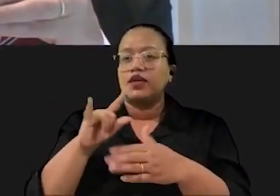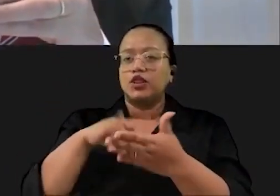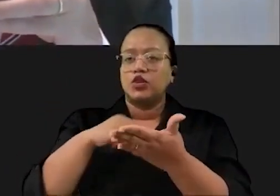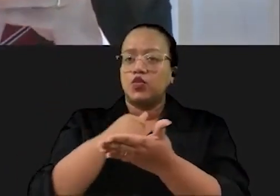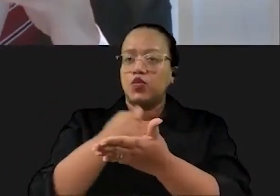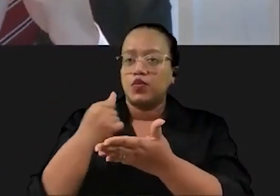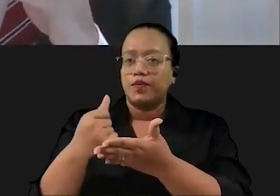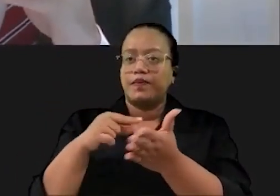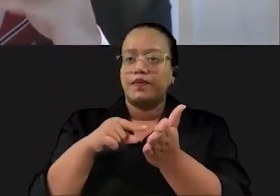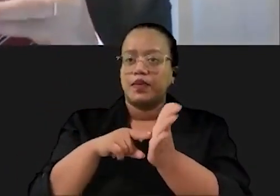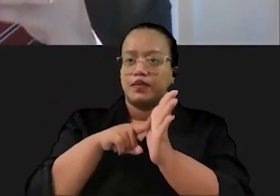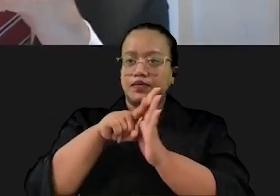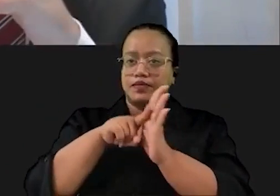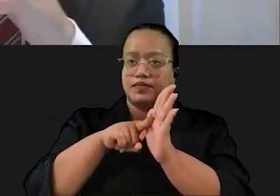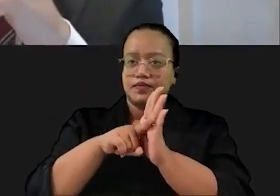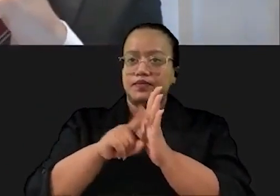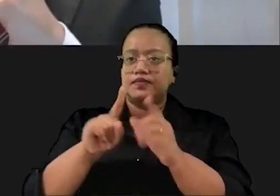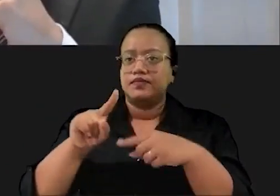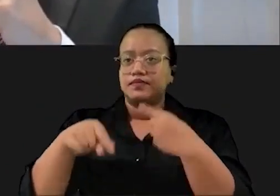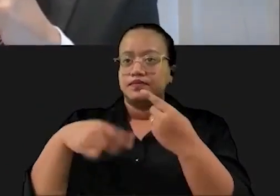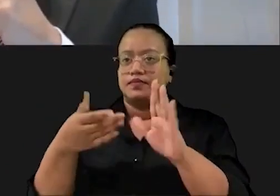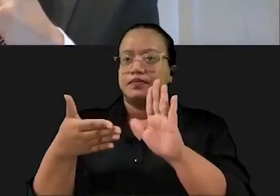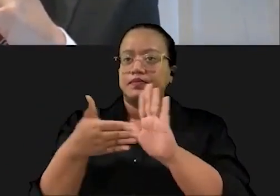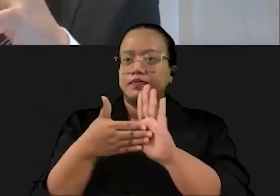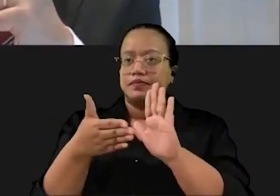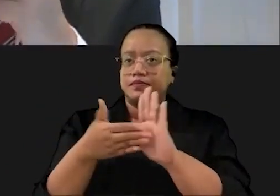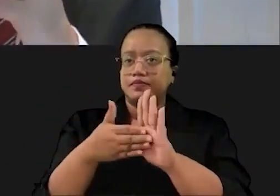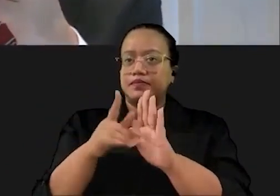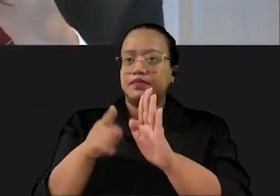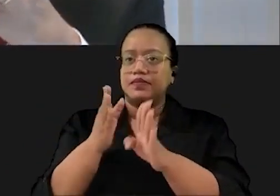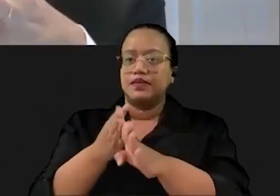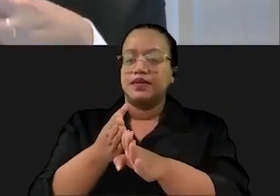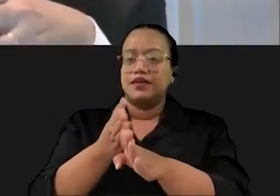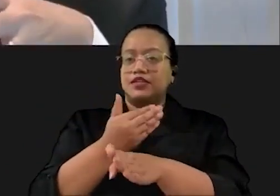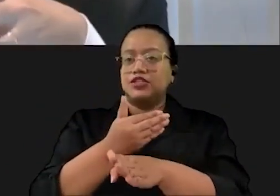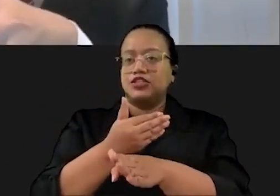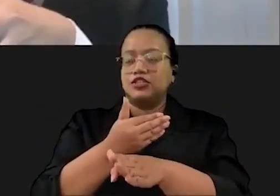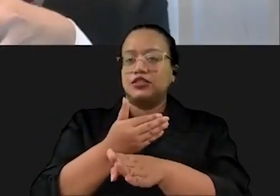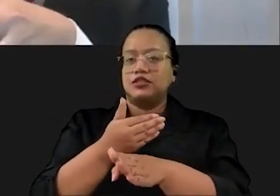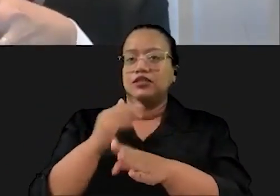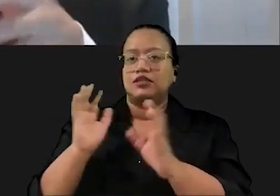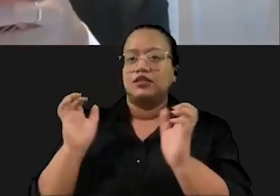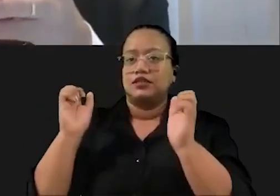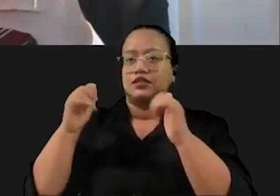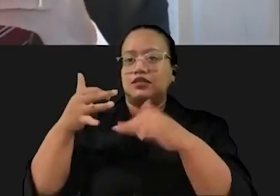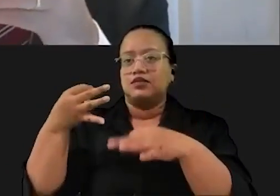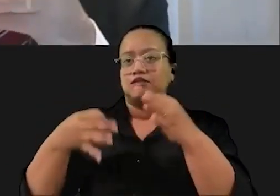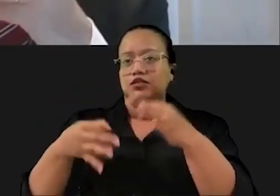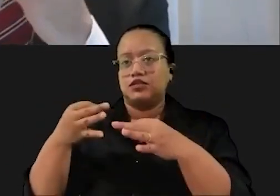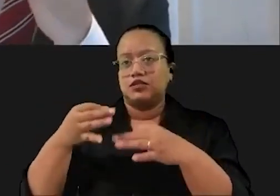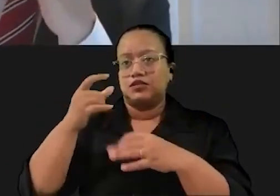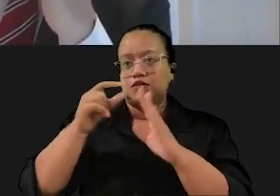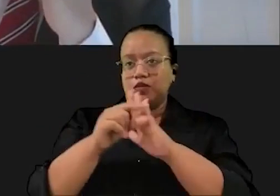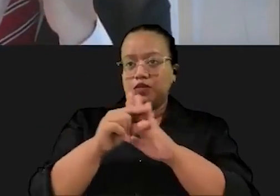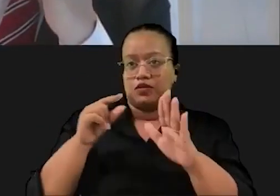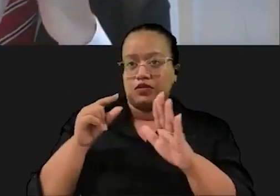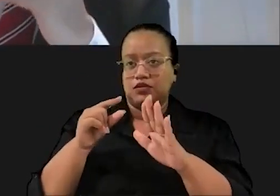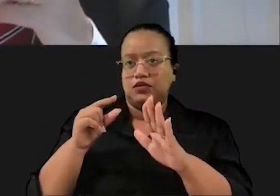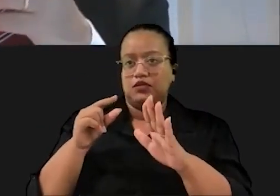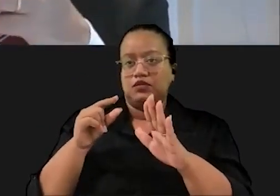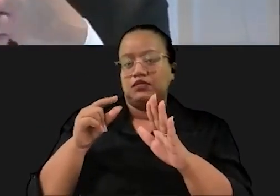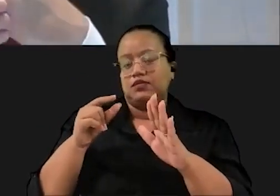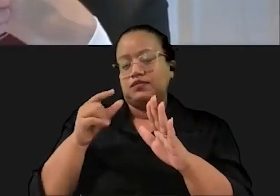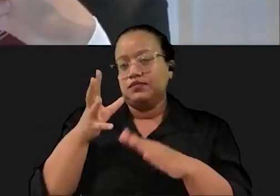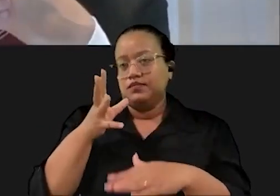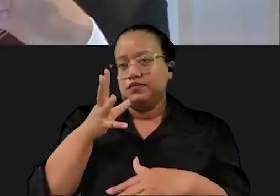à audiência, dispensando esse ato processual. Isso veio em conta também de uma reestruturação da própria